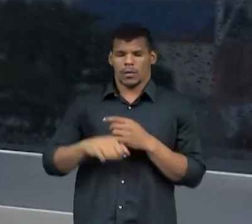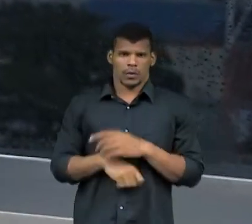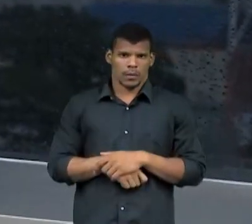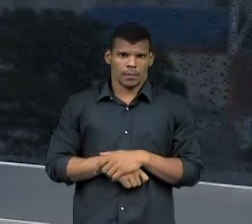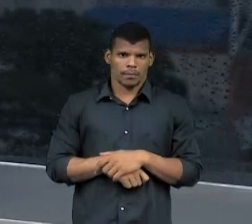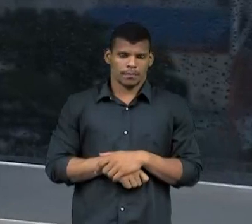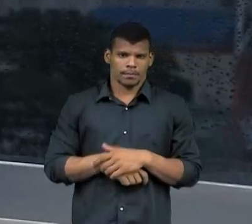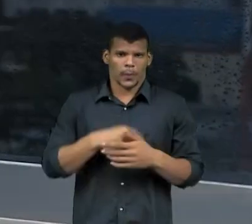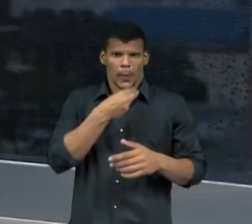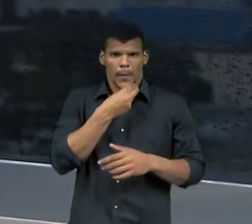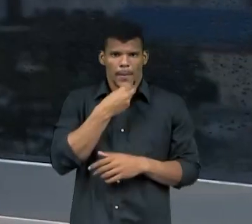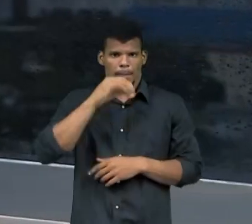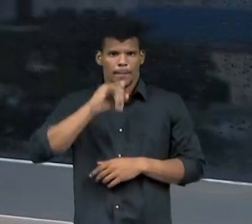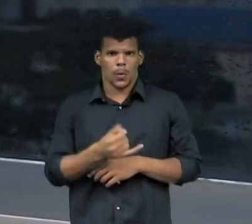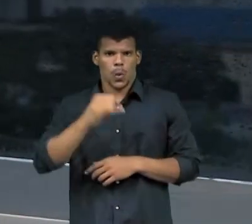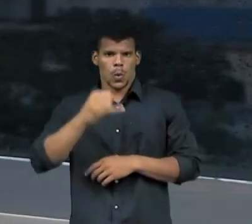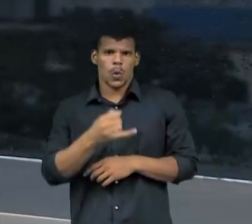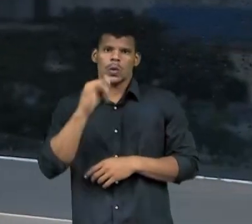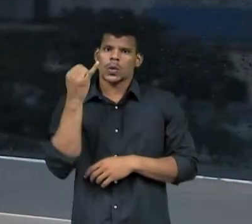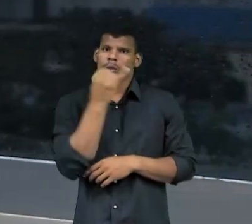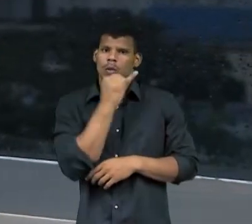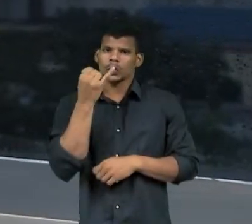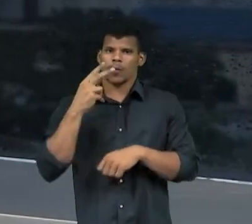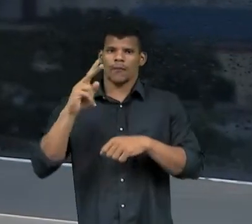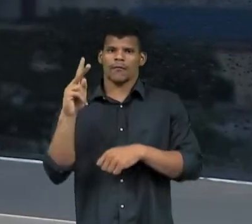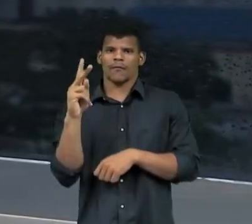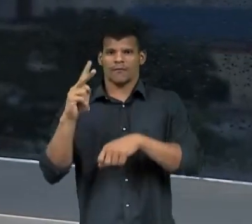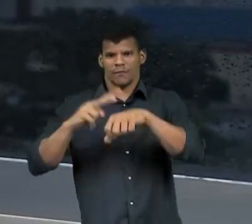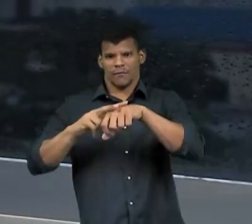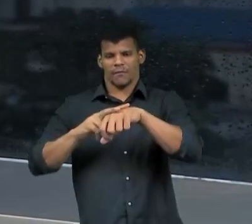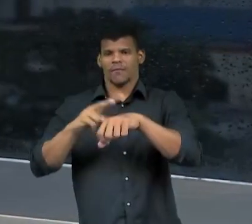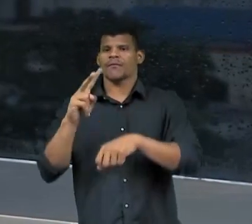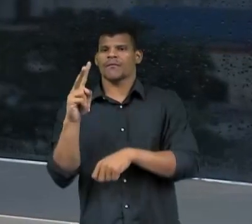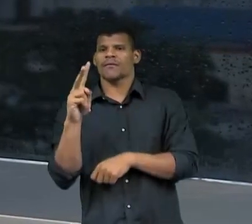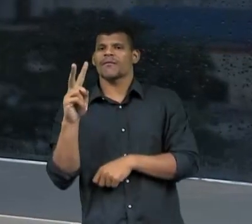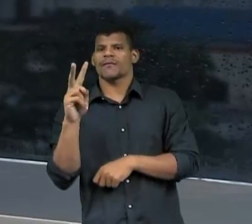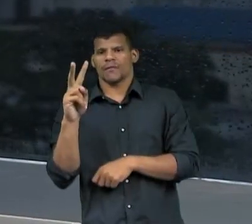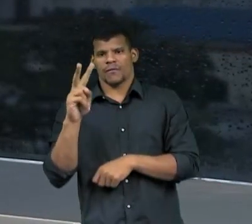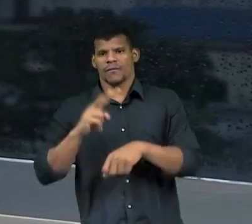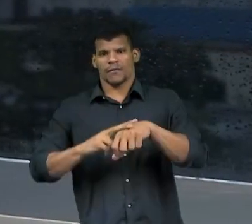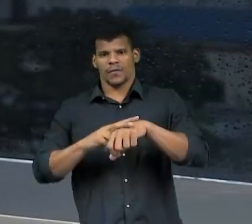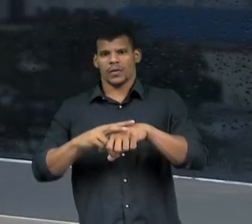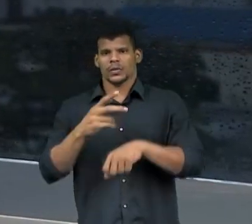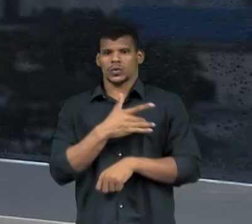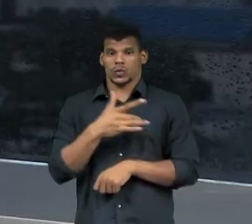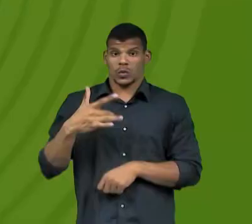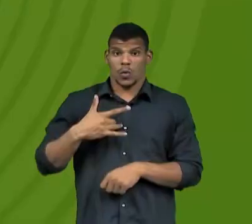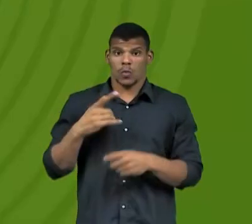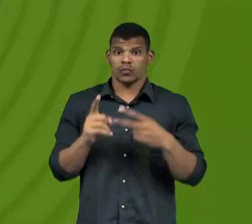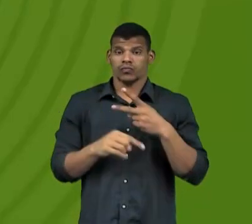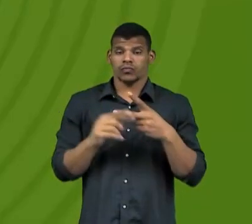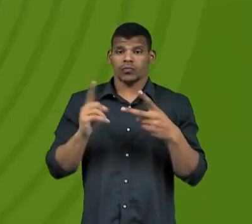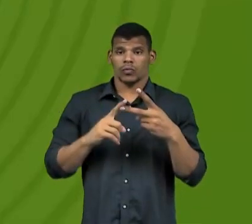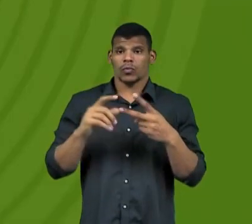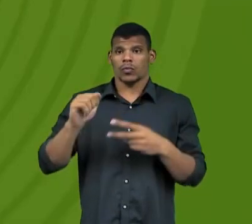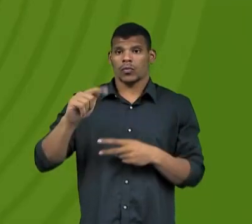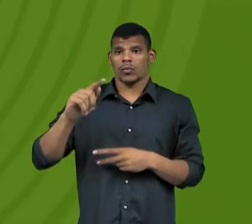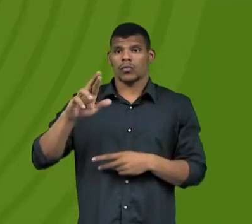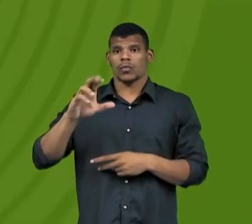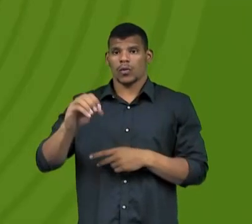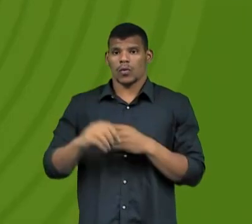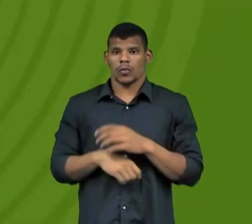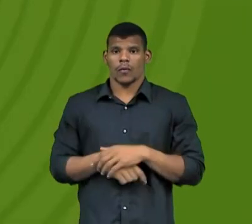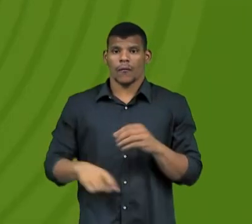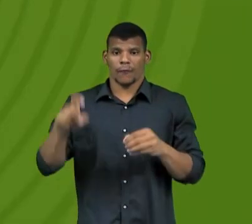oportunidades dos setores de energias verdes, saúde e também do agronegócio. A gente volta a falar ao vivo com